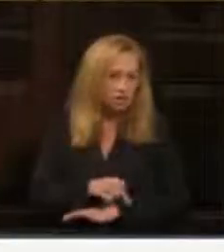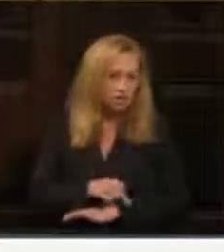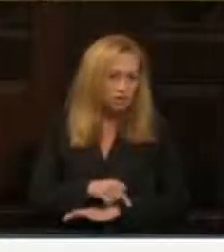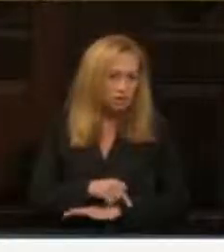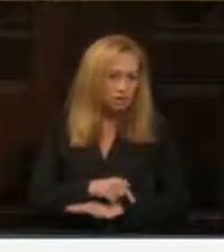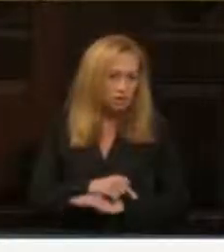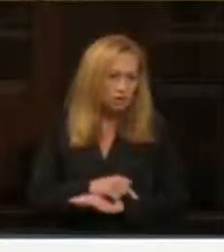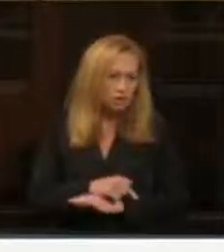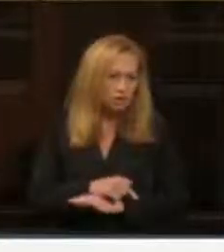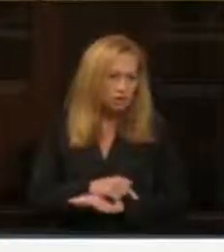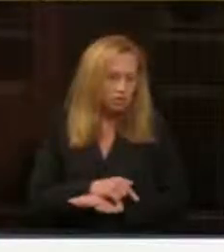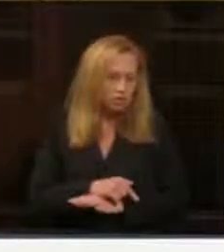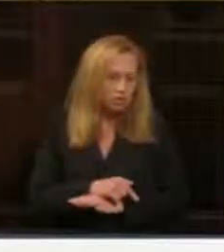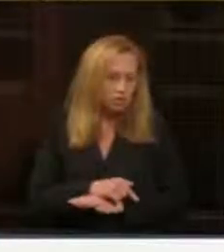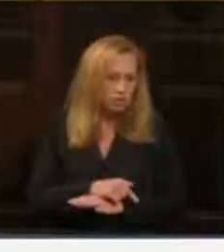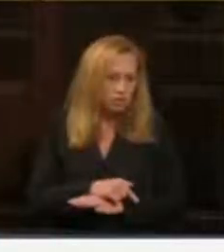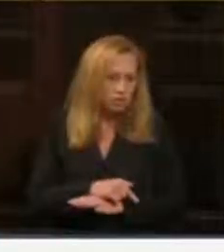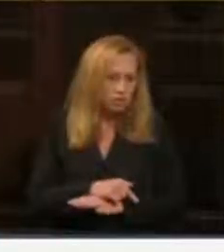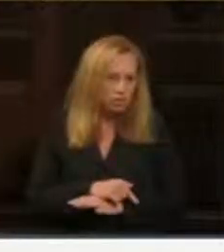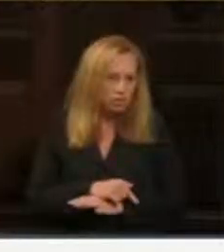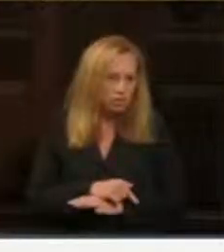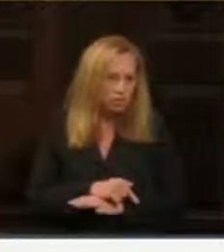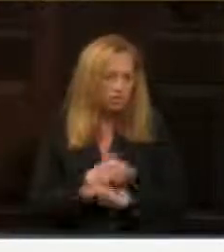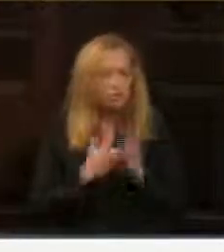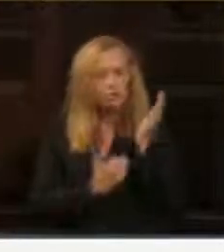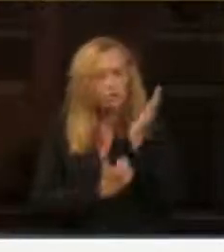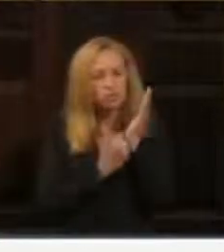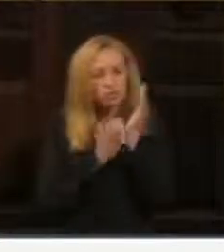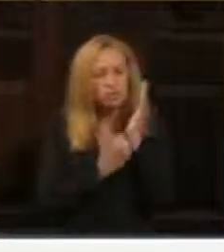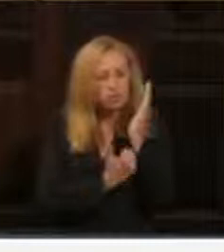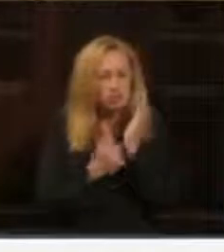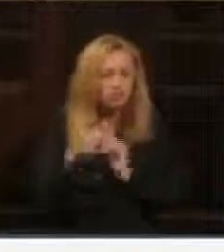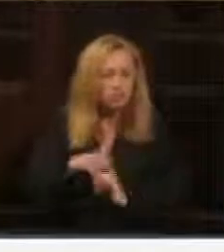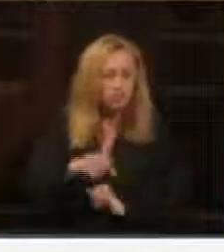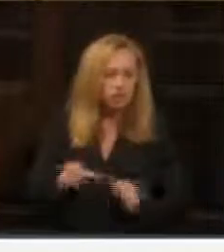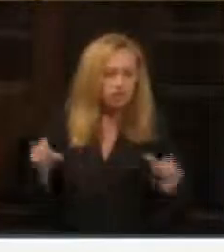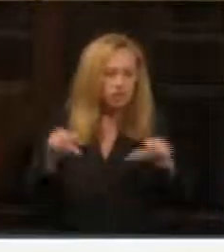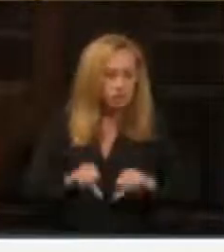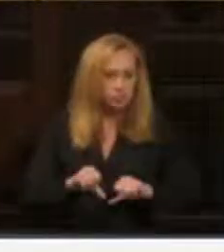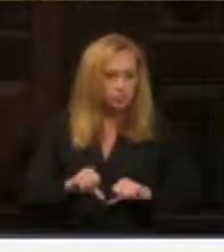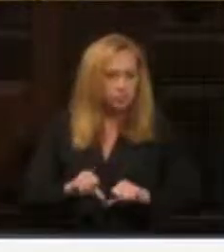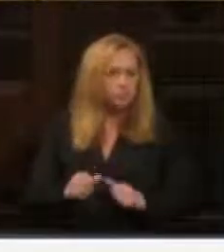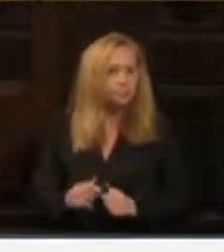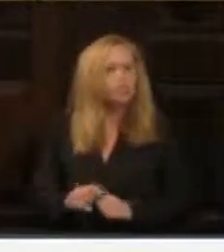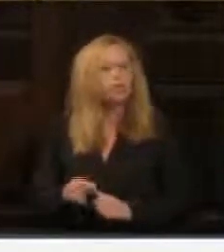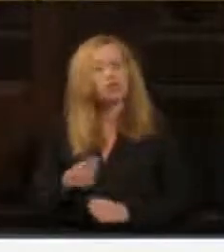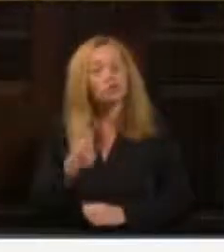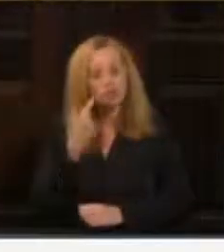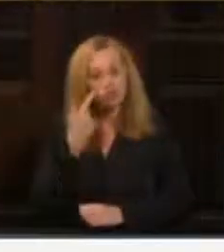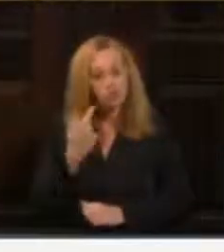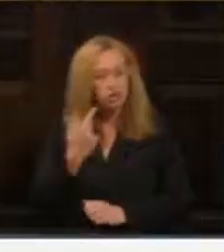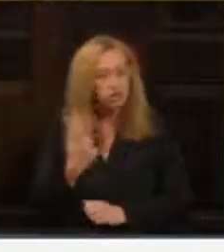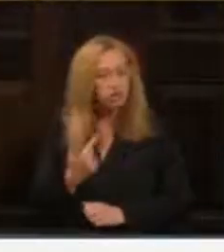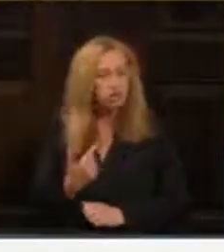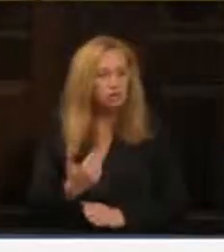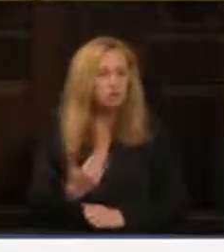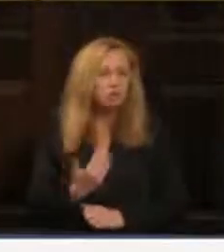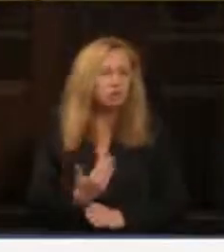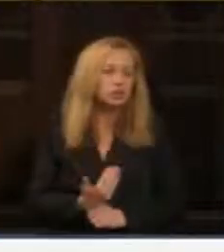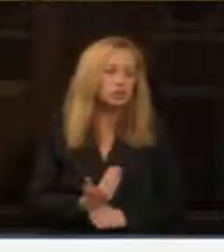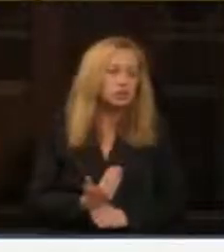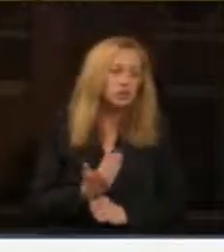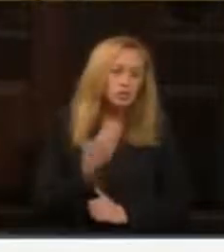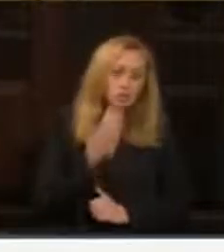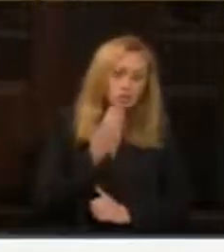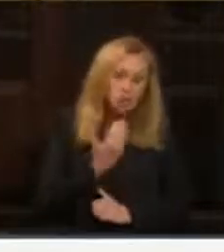uma pseudo-ideologização lamentável que só vai nos trazer prejuízo. Nesse sentido, a gente considera que o pedido da reciprocidade não